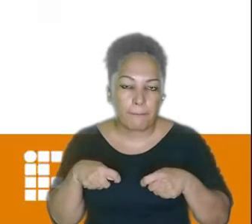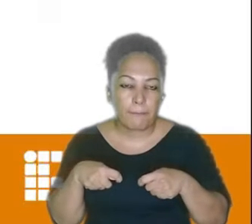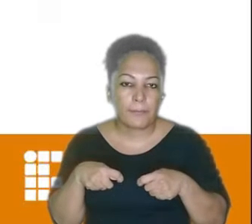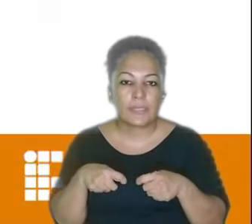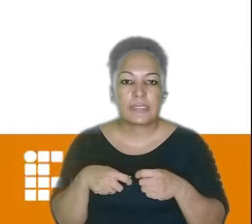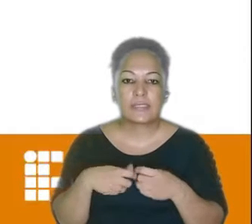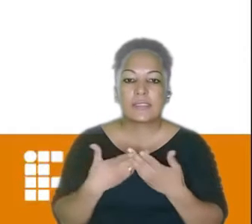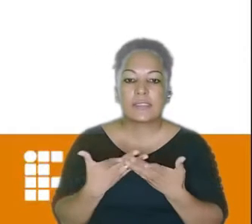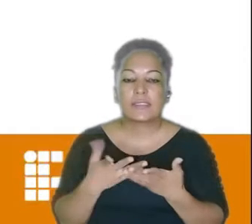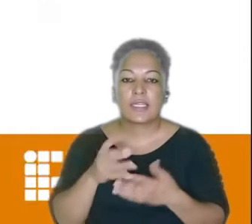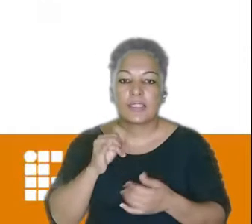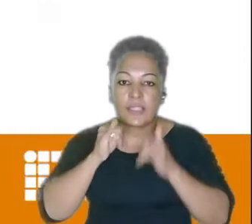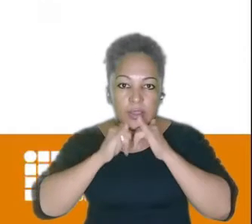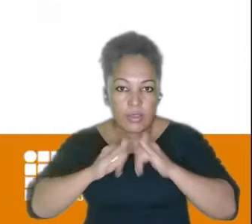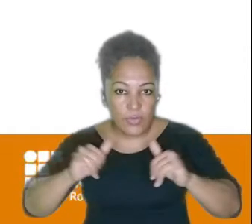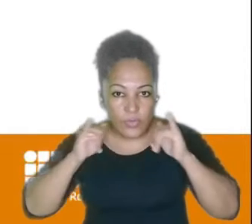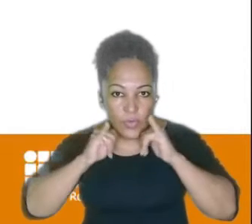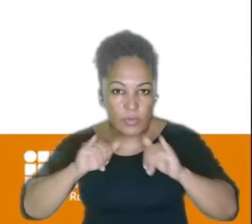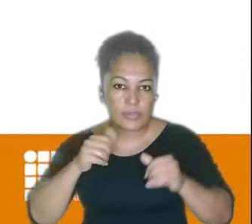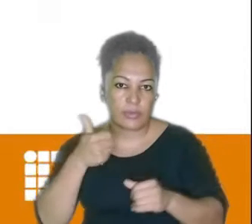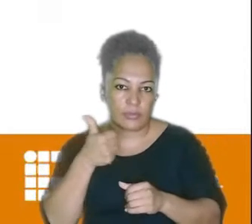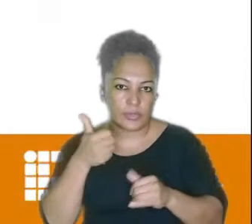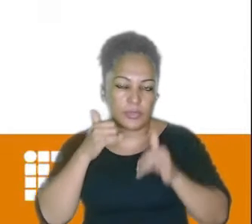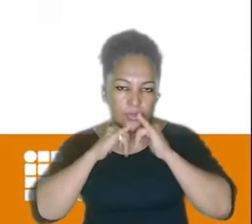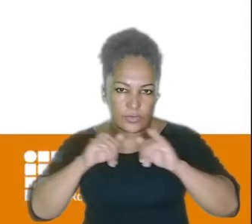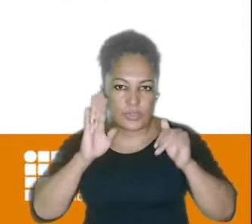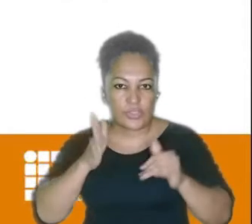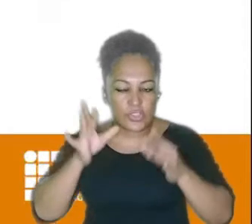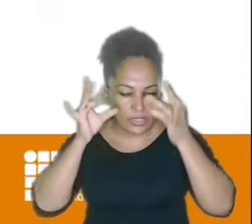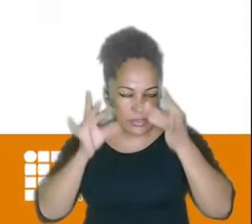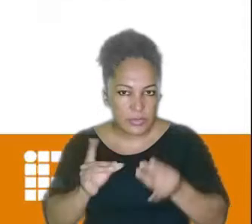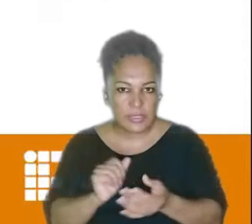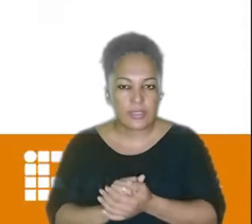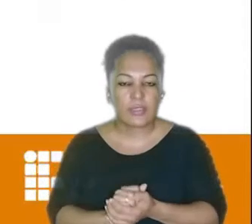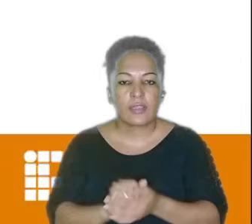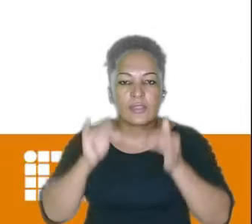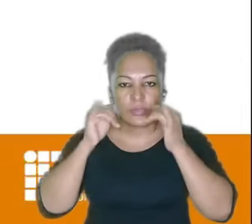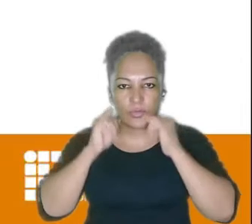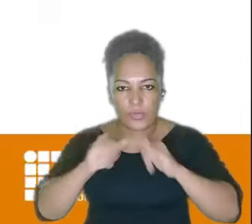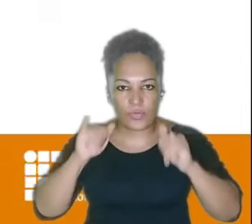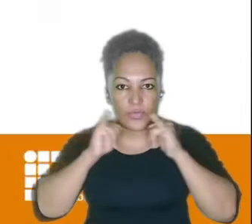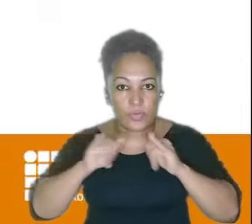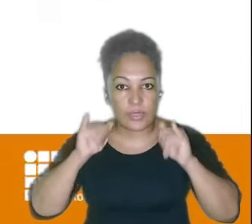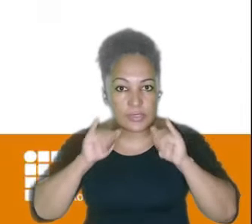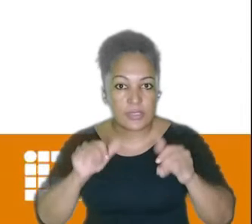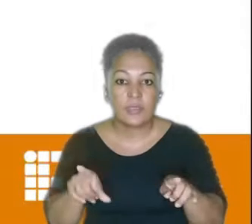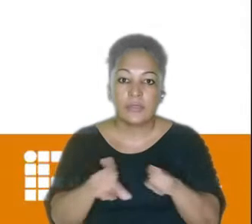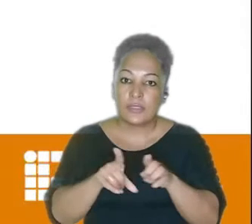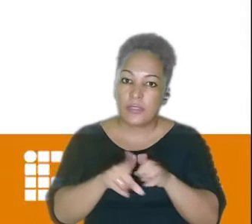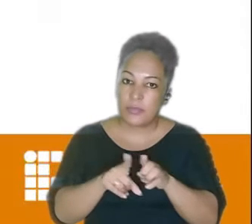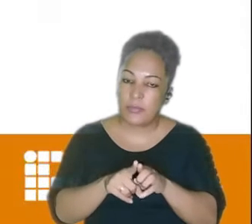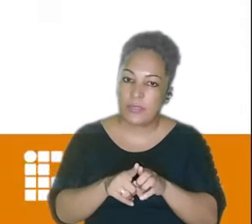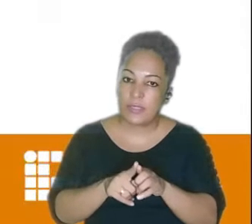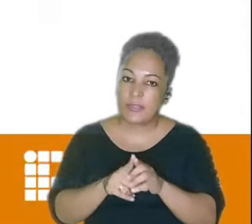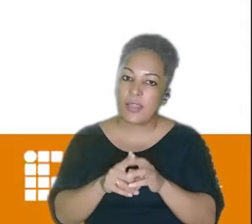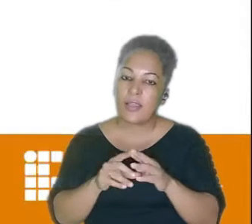domínio específico da informação. Eu já falei um pouquinho sobre o domínio da informação, né?